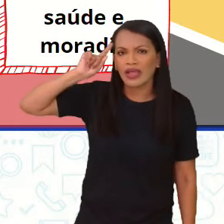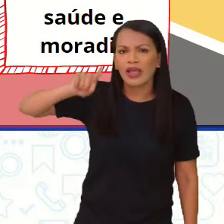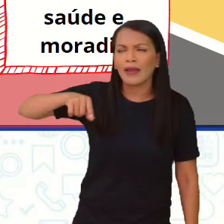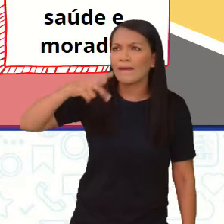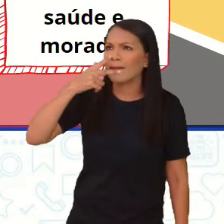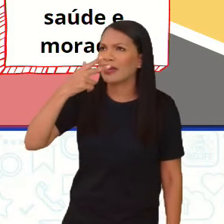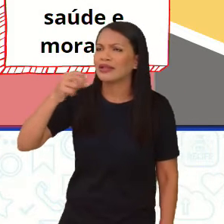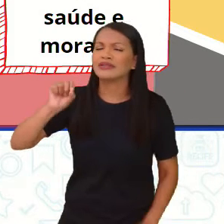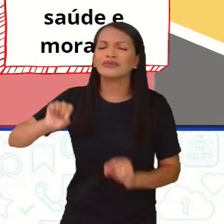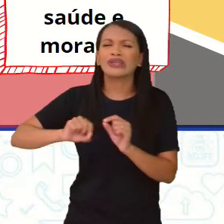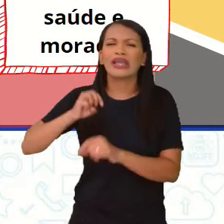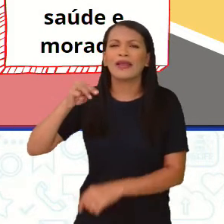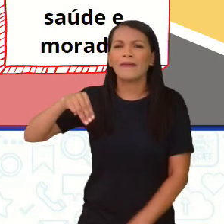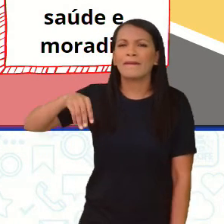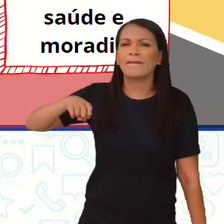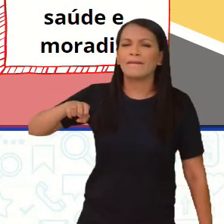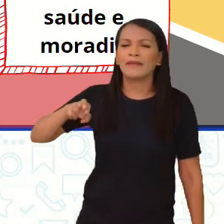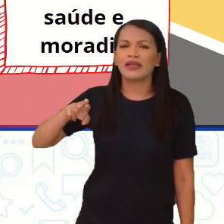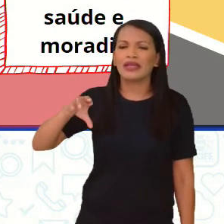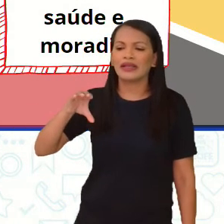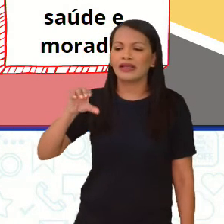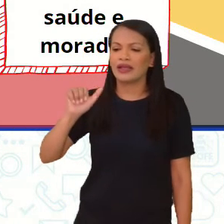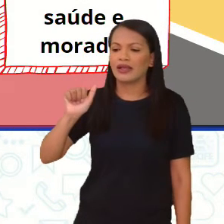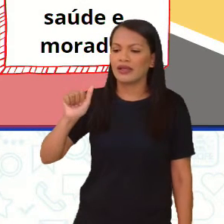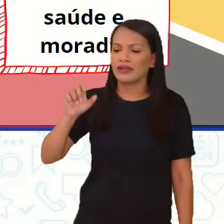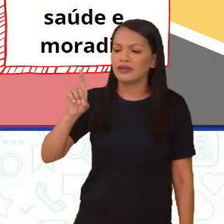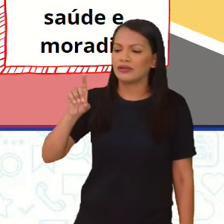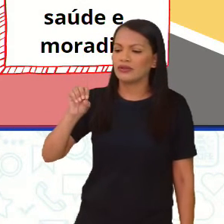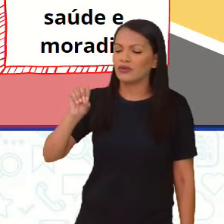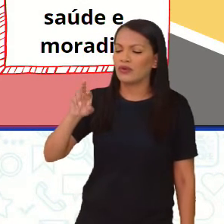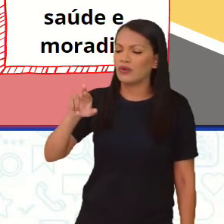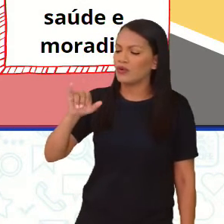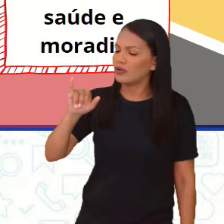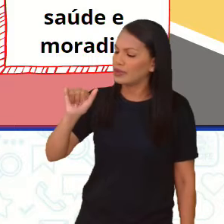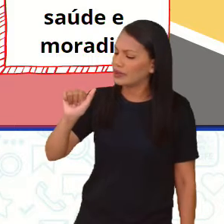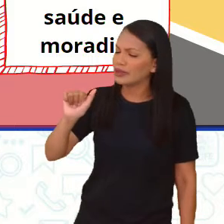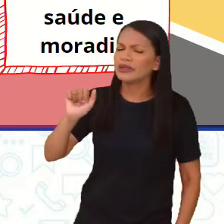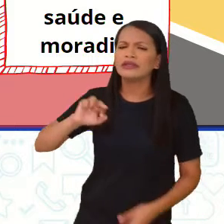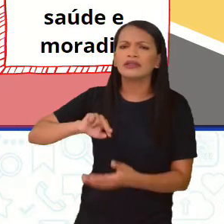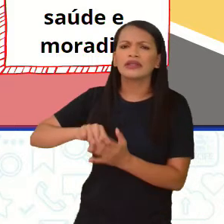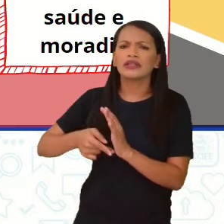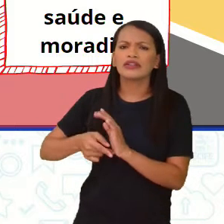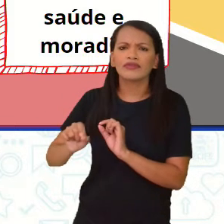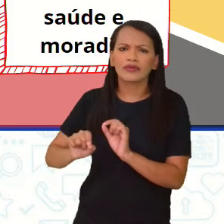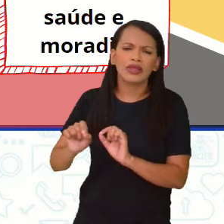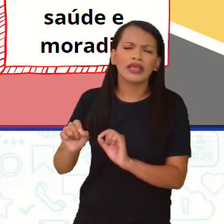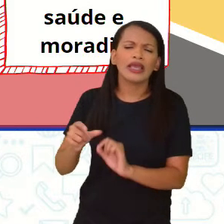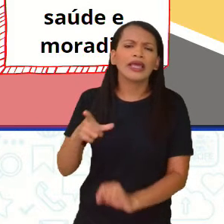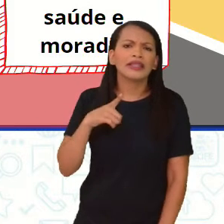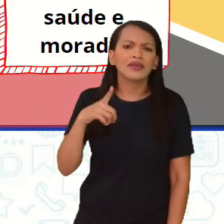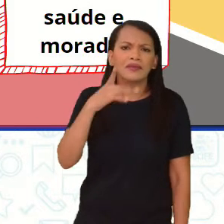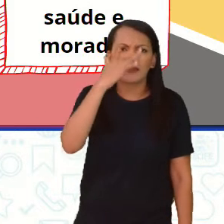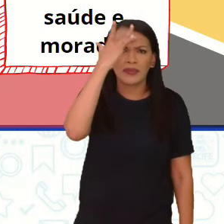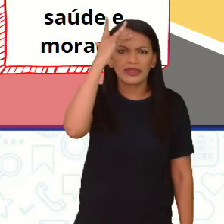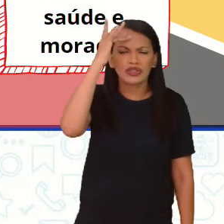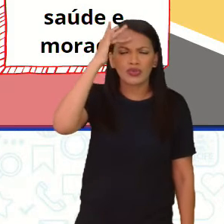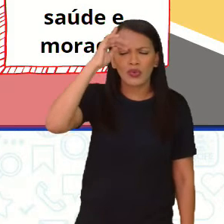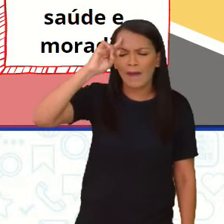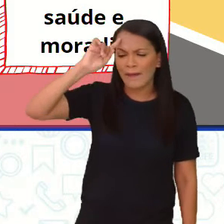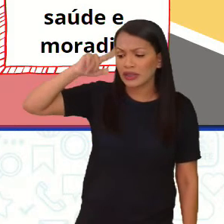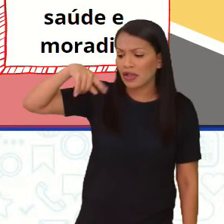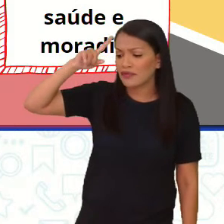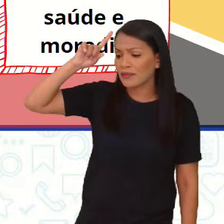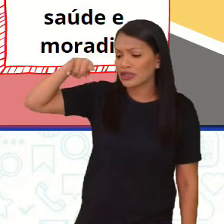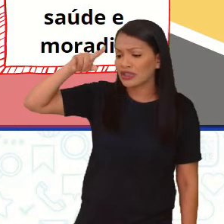mercadoria, porque eles eram posse dos seus senhores, né? Então, no dia 13, quando